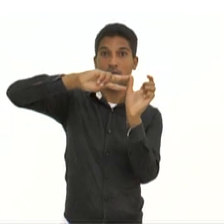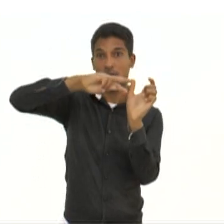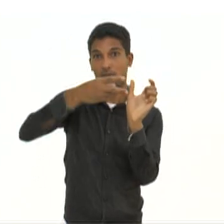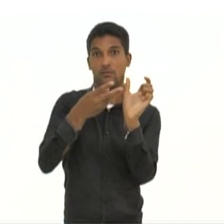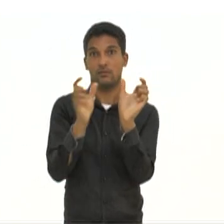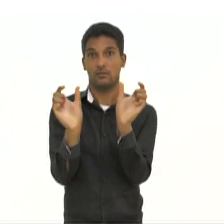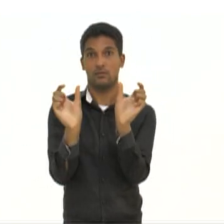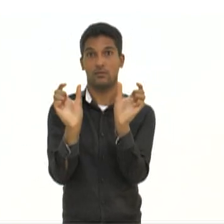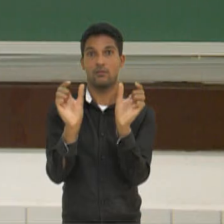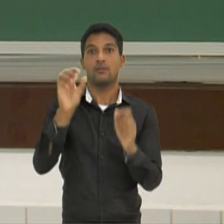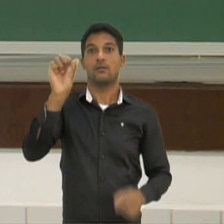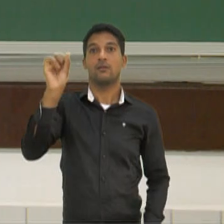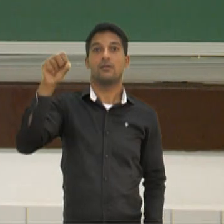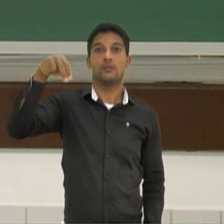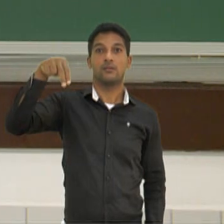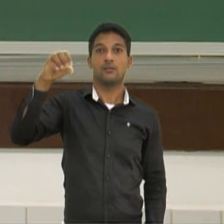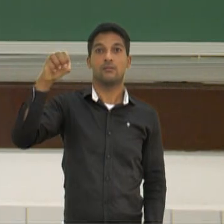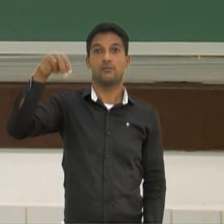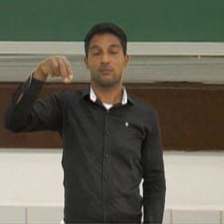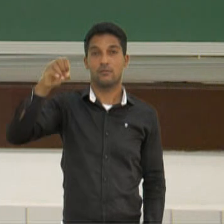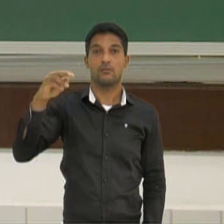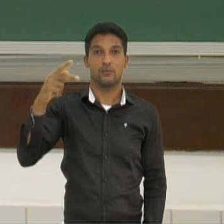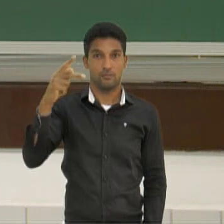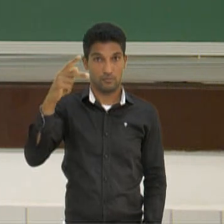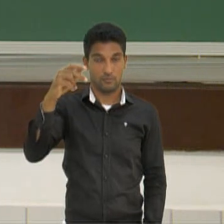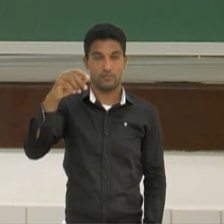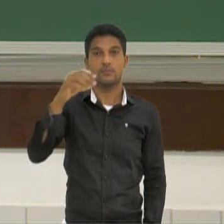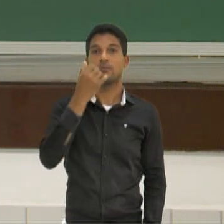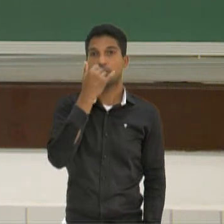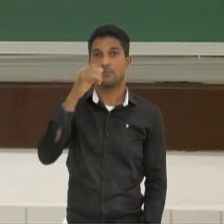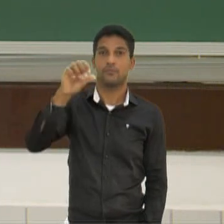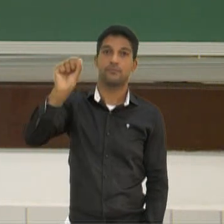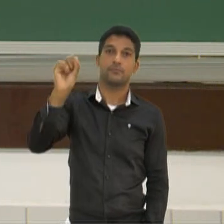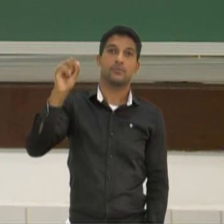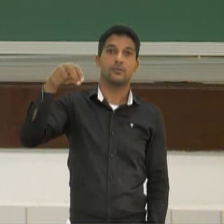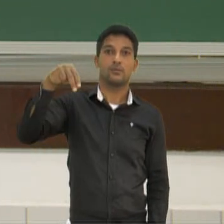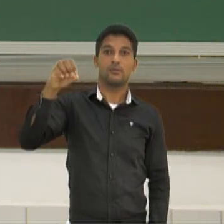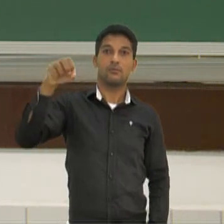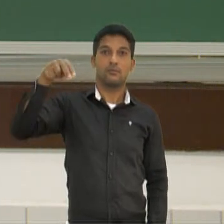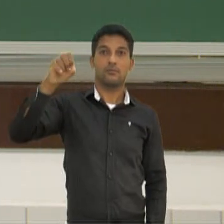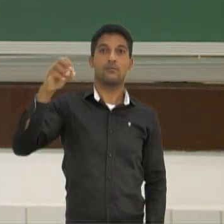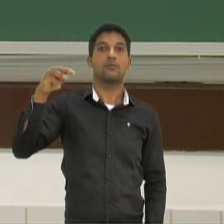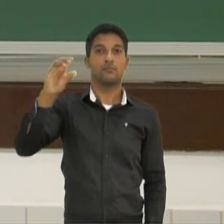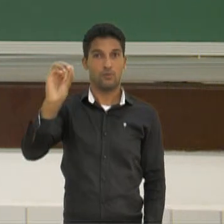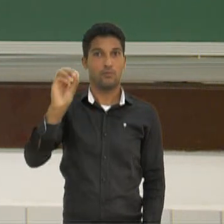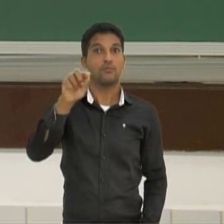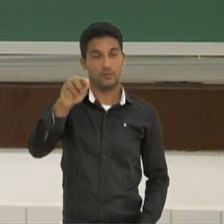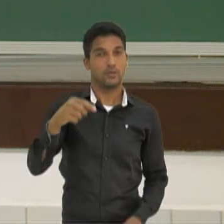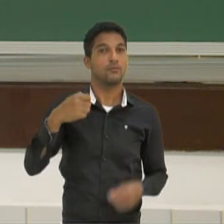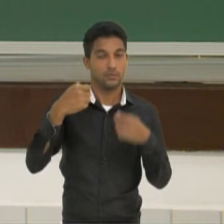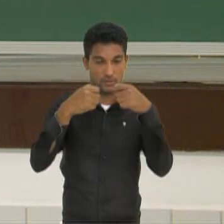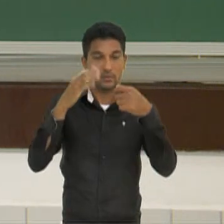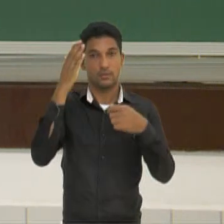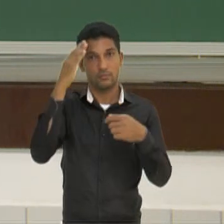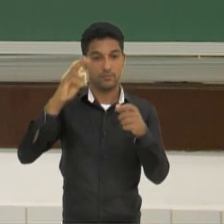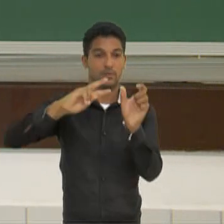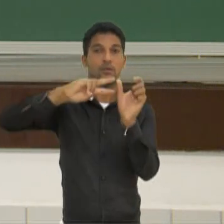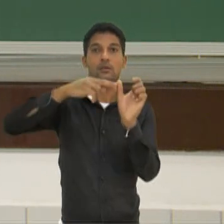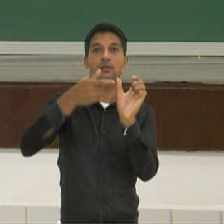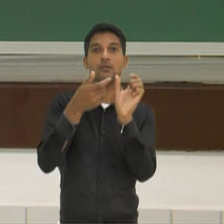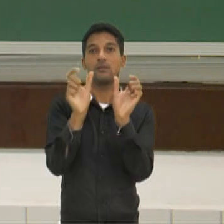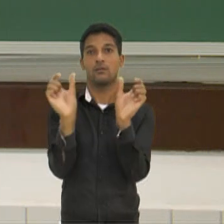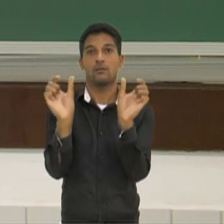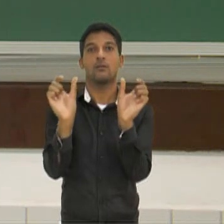palavras, porque às vezes, quando a gente está lendo um texto, está lendo uma frase, um enunciado, aparece uma palavra diferente e a gente não sabe o